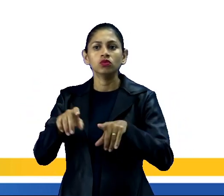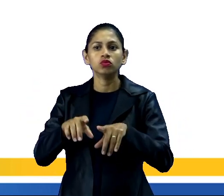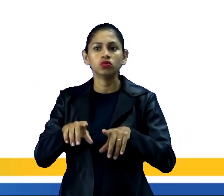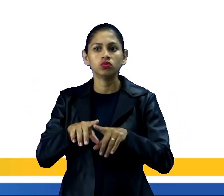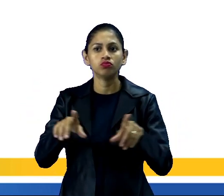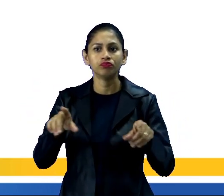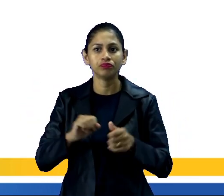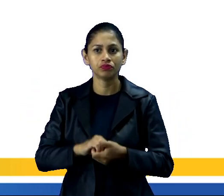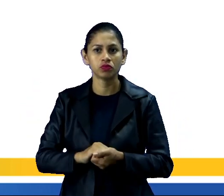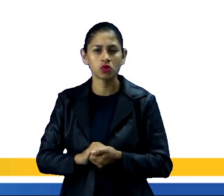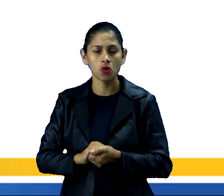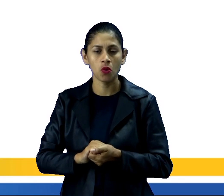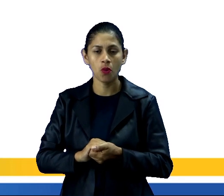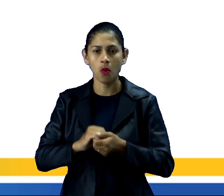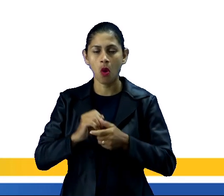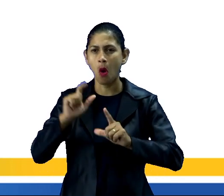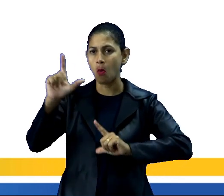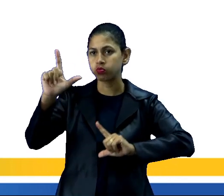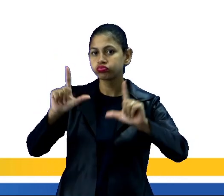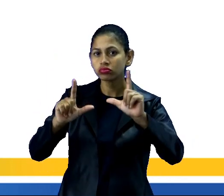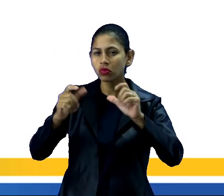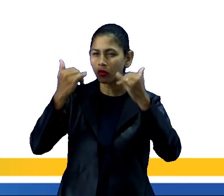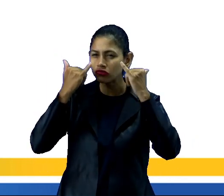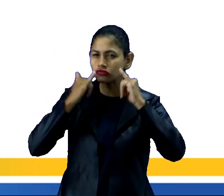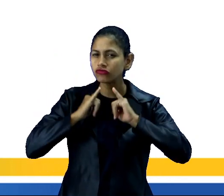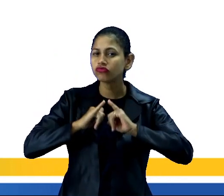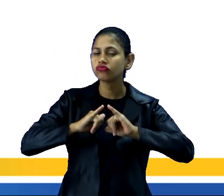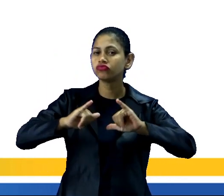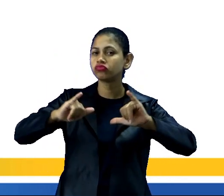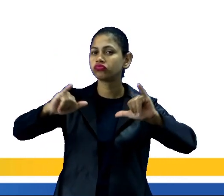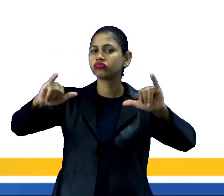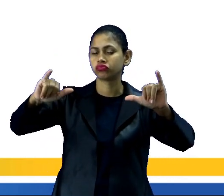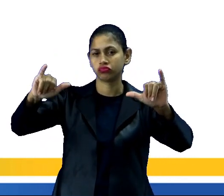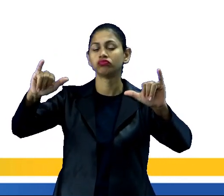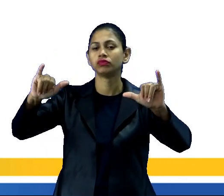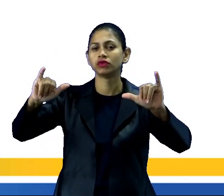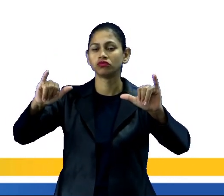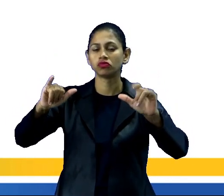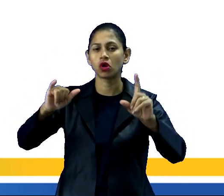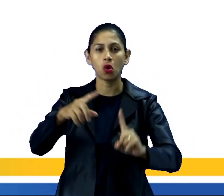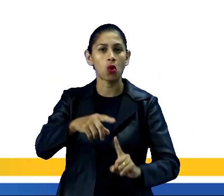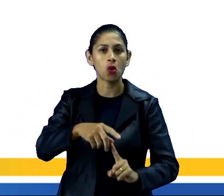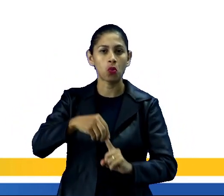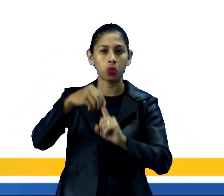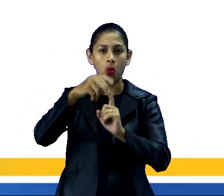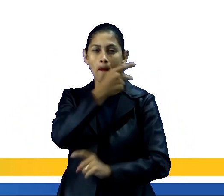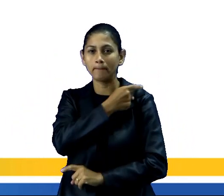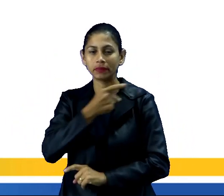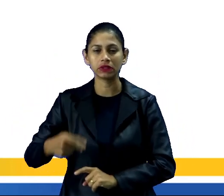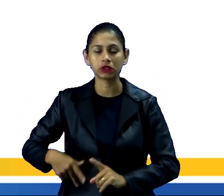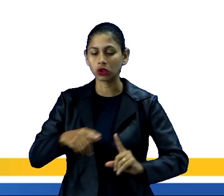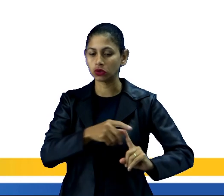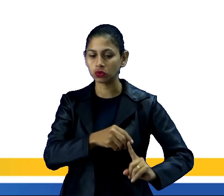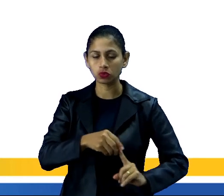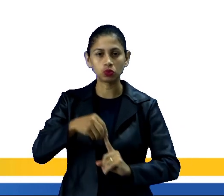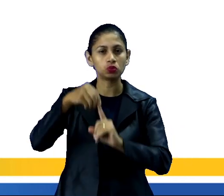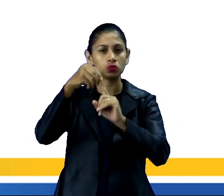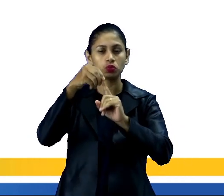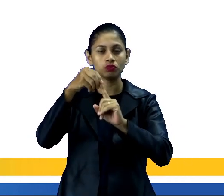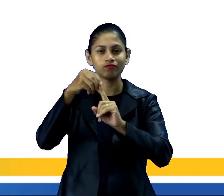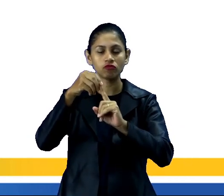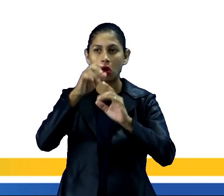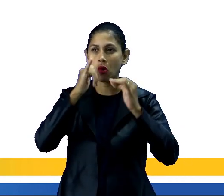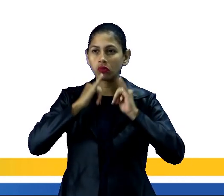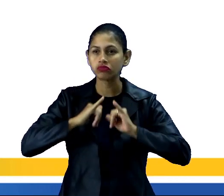governo massiva, sempre, né, a imagem do líder sendo divulgada como uma pessoa necessária. O controle